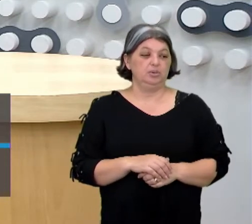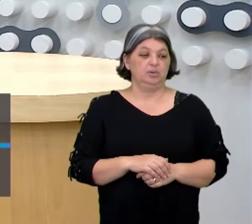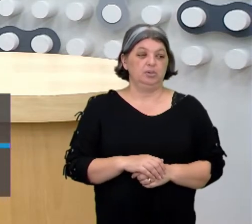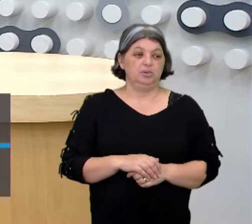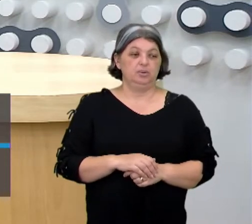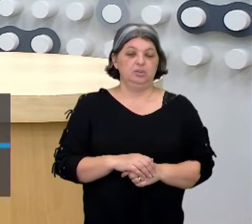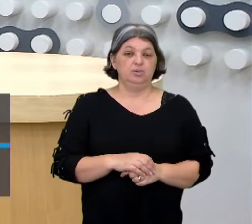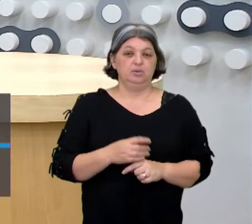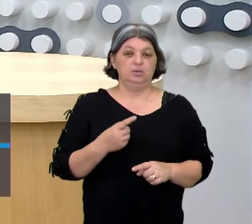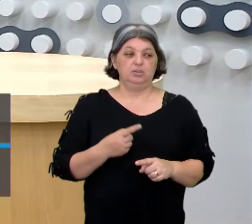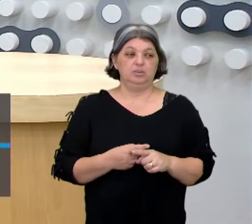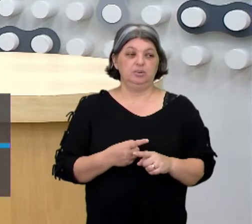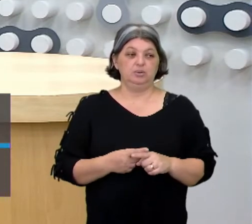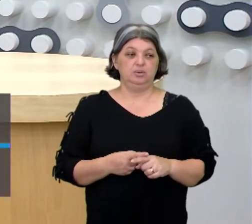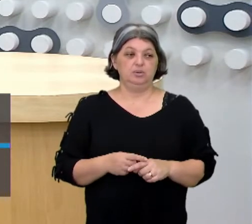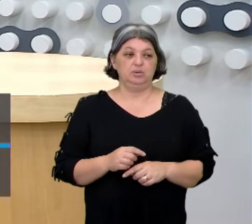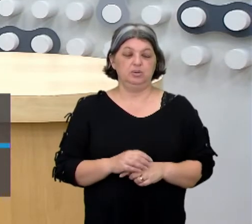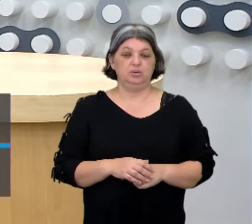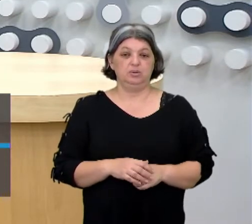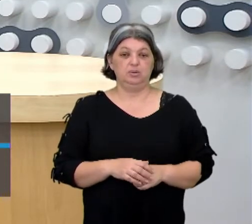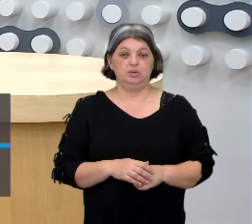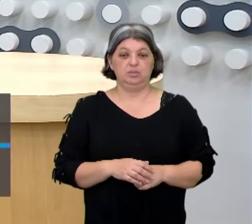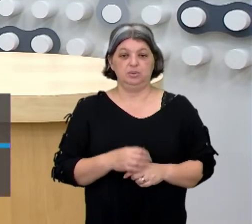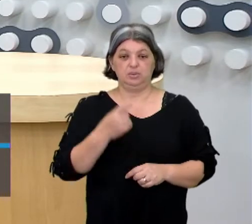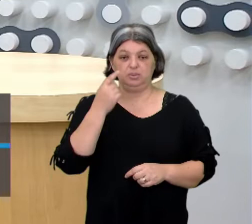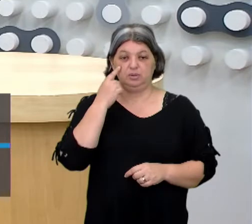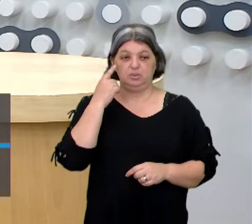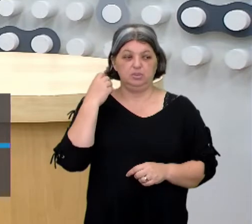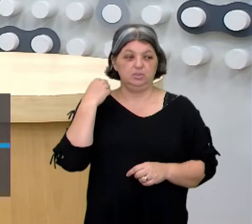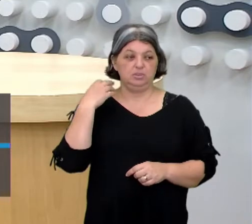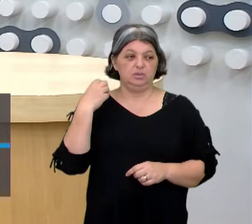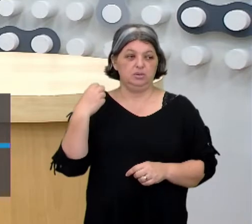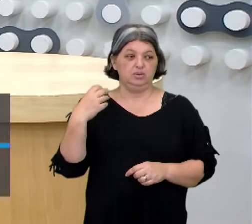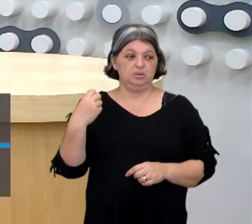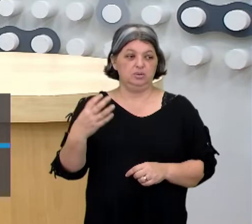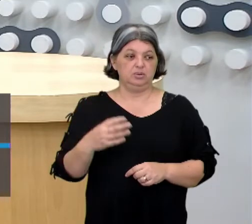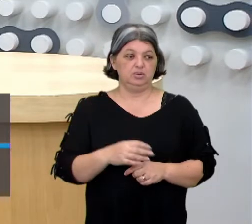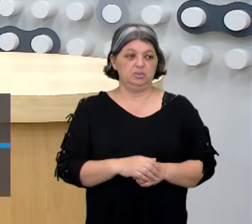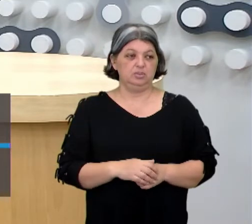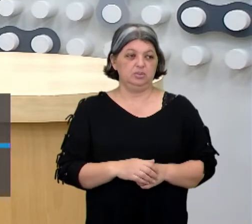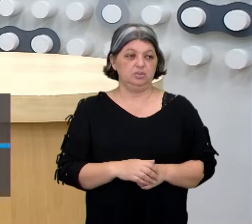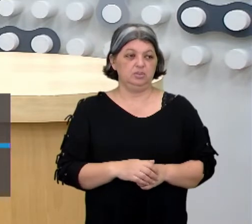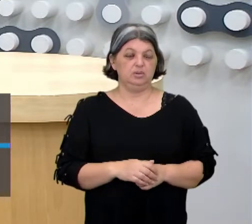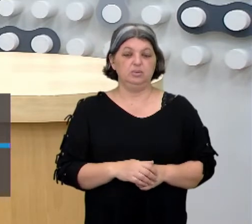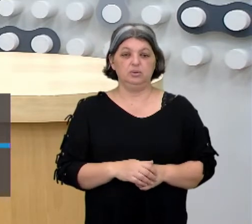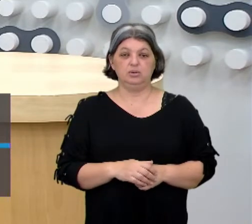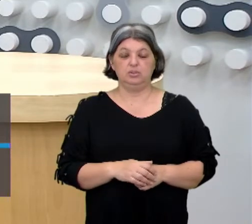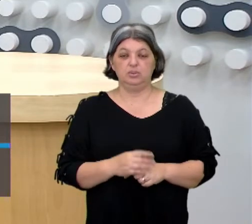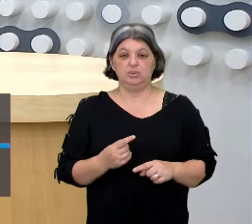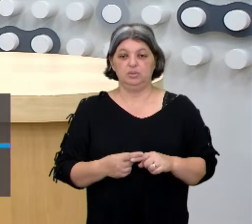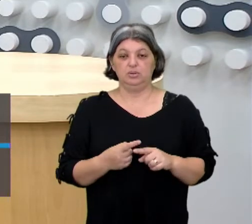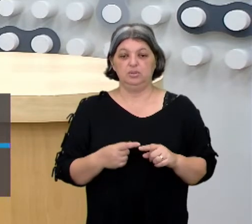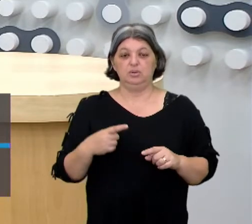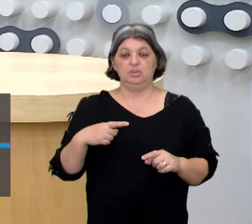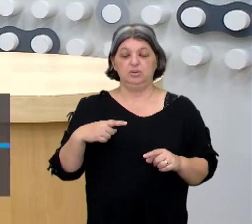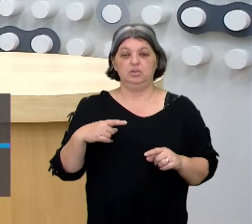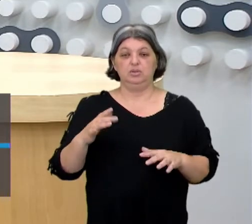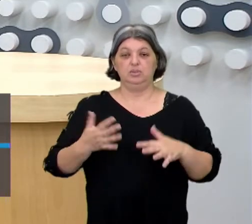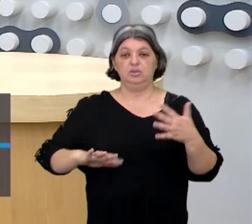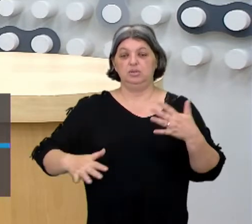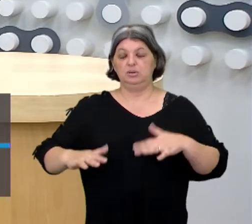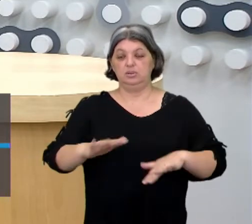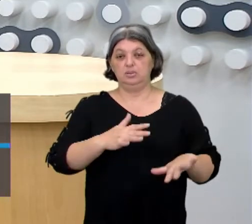Só que com o passar do tempo veio um viajante, né, da região oeste da China e disse que houve um tremor de terra lá. Então